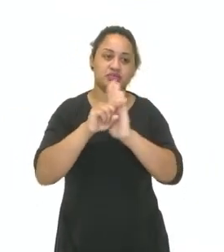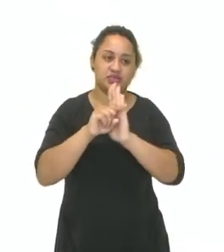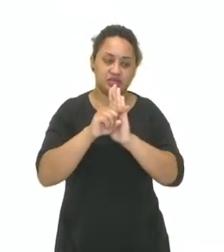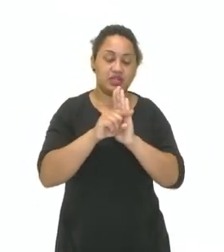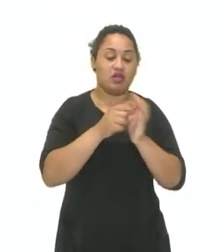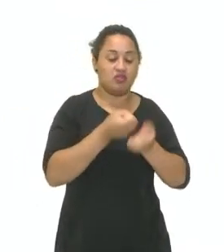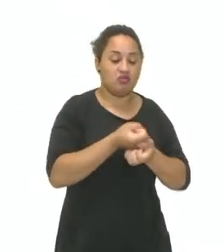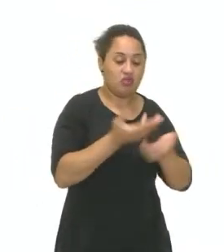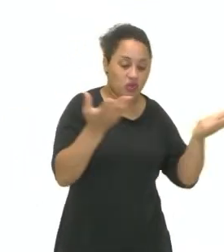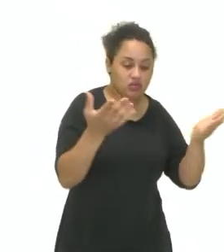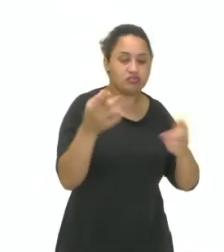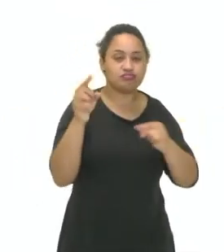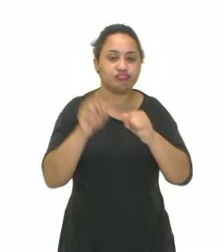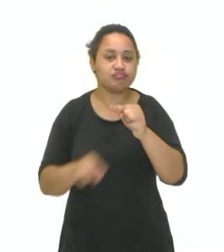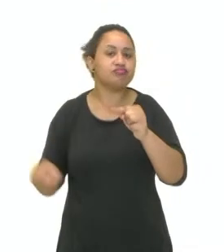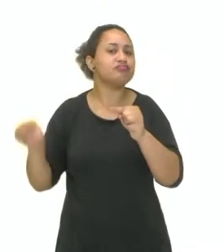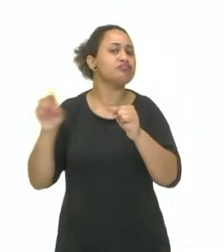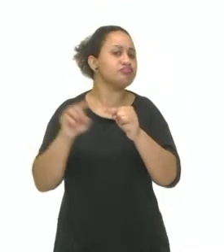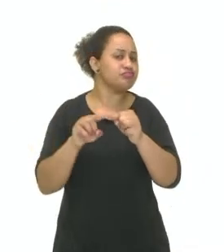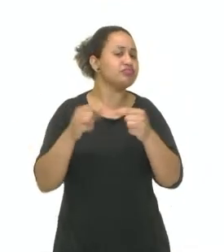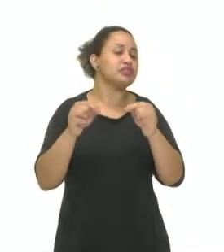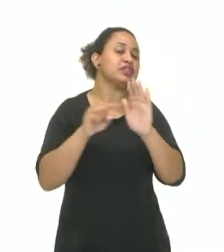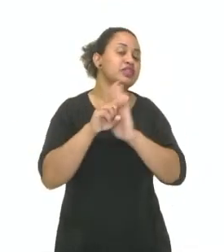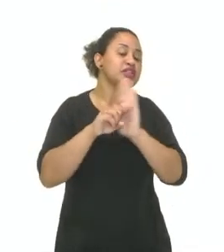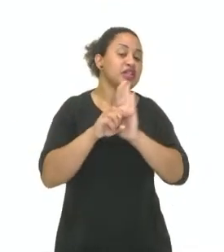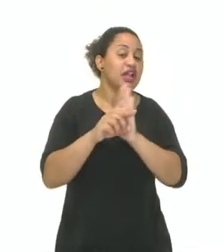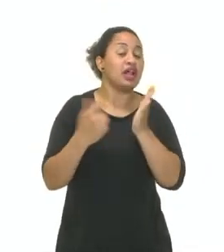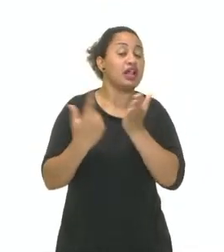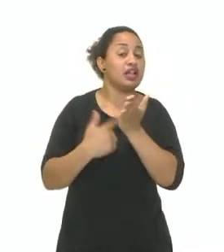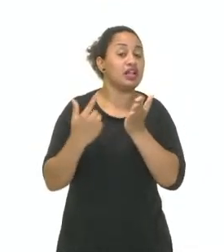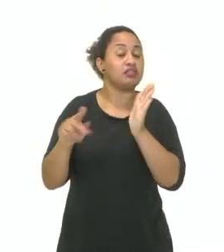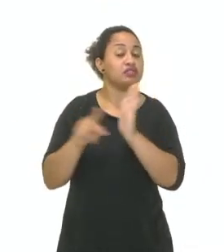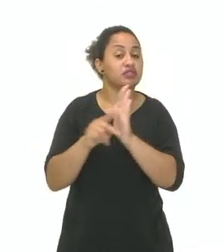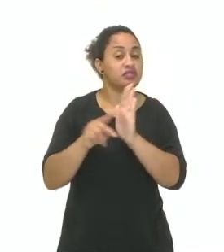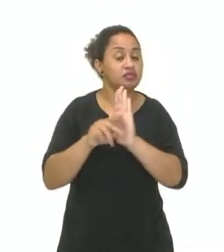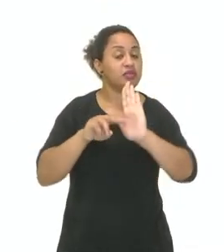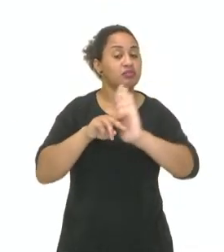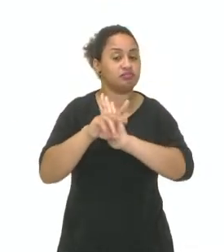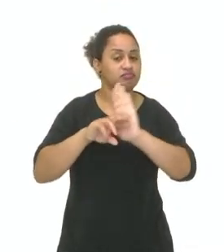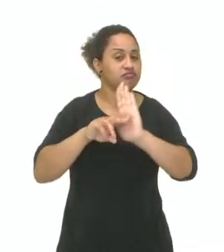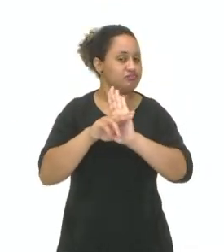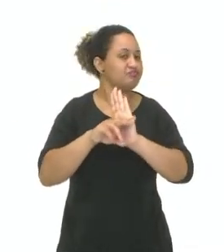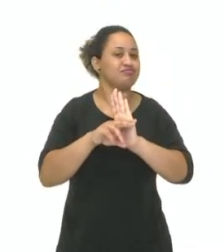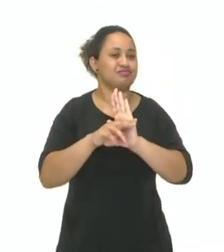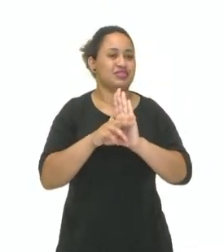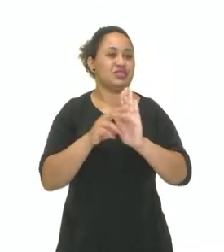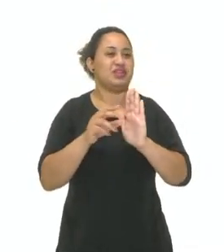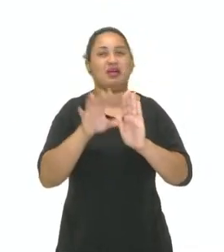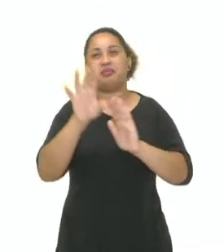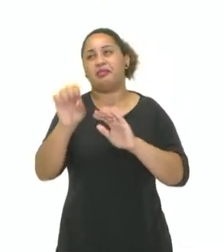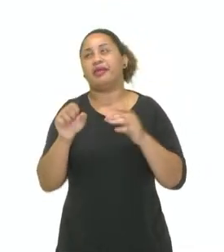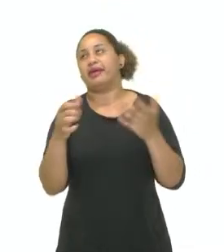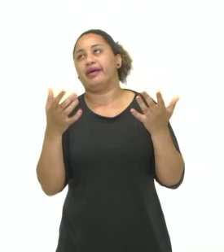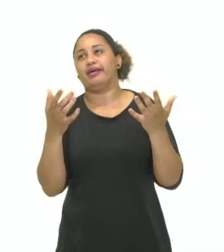fluxo e ciclo. Logicamente, você tem que pesquisar em livros de biologia, tá? Você não pode simplesmente pegar ali